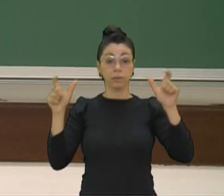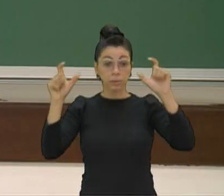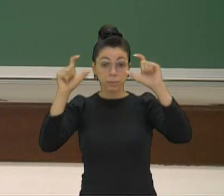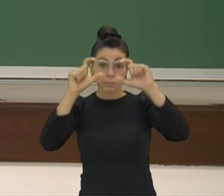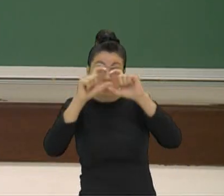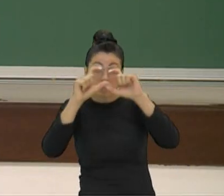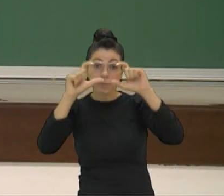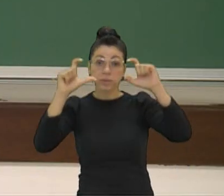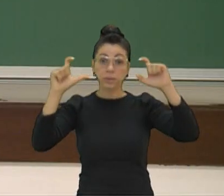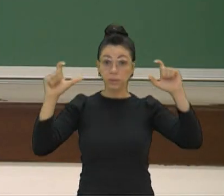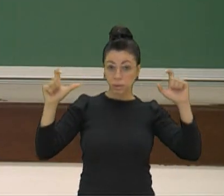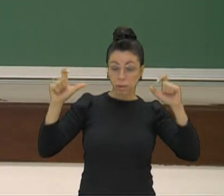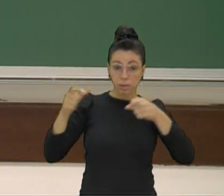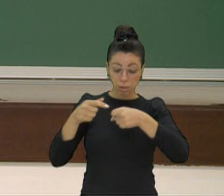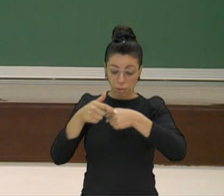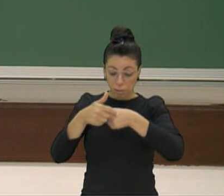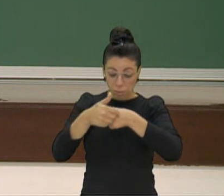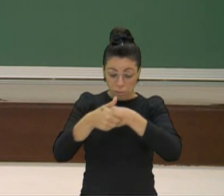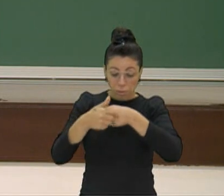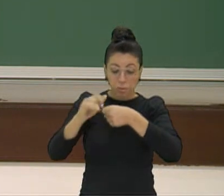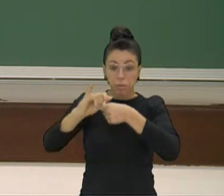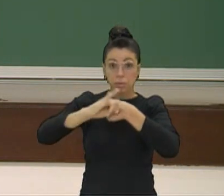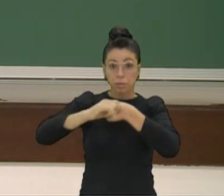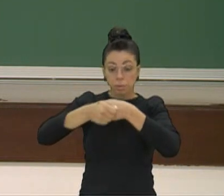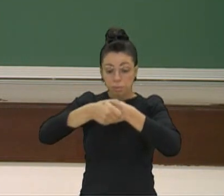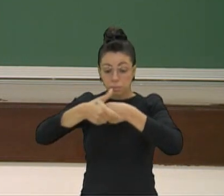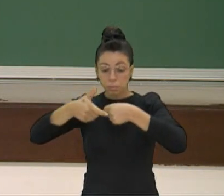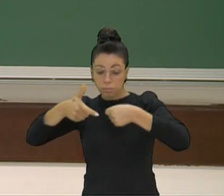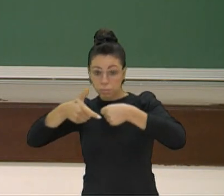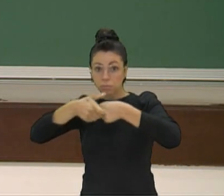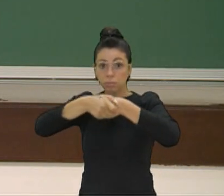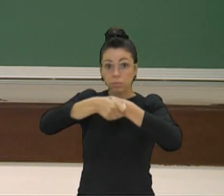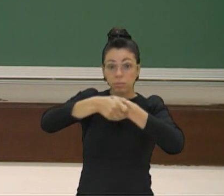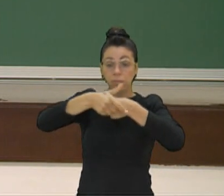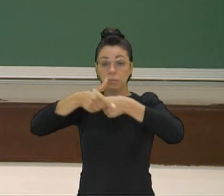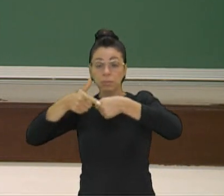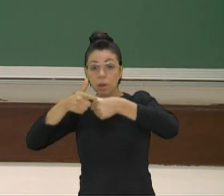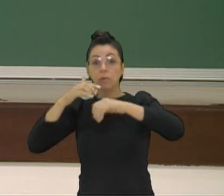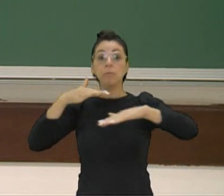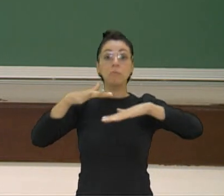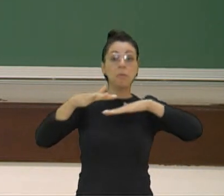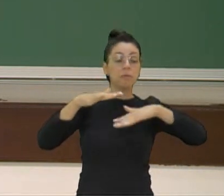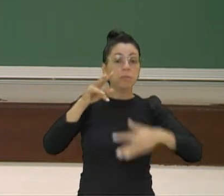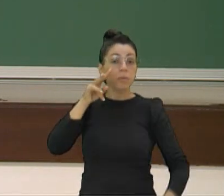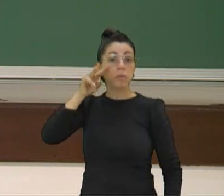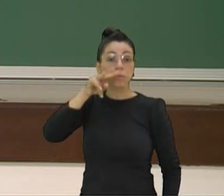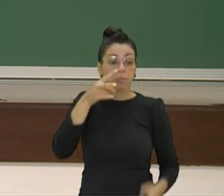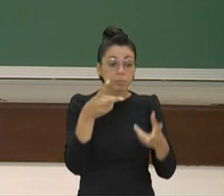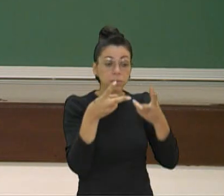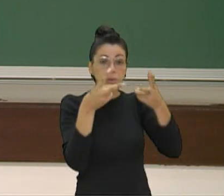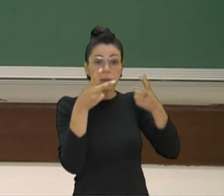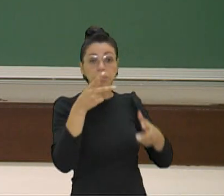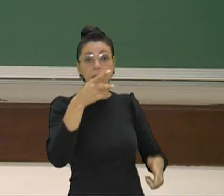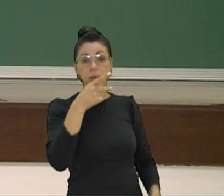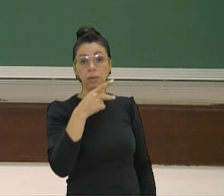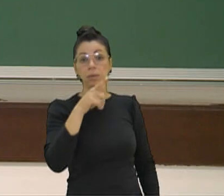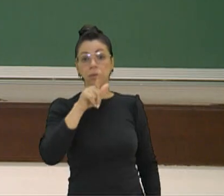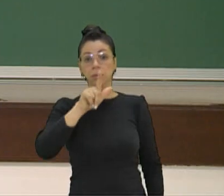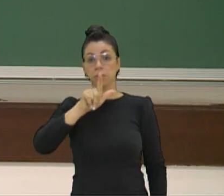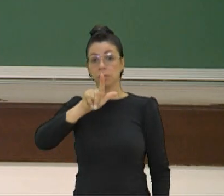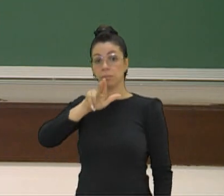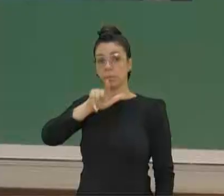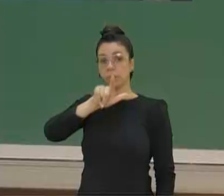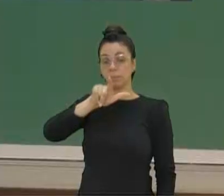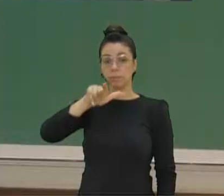e fechar. Só que a gente só vê o movimento da pupila. Então, percebam nessa imagem aqui, olha que cor linda desse